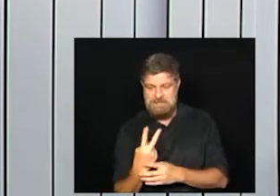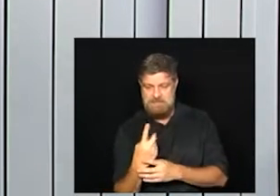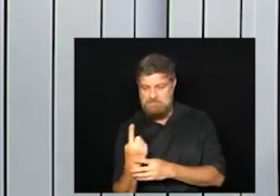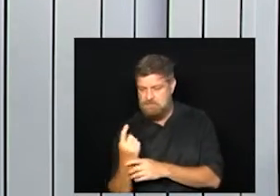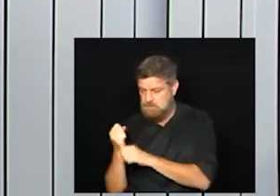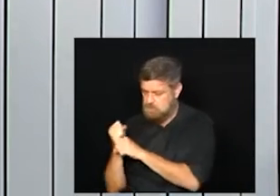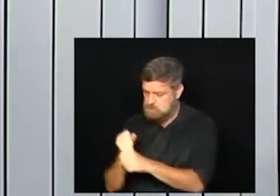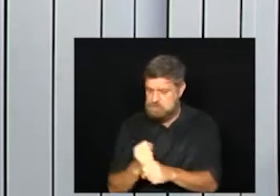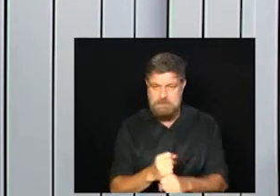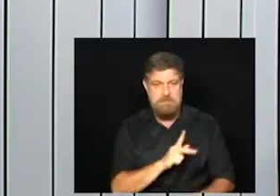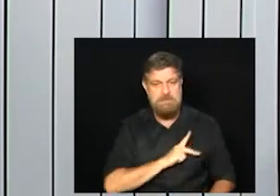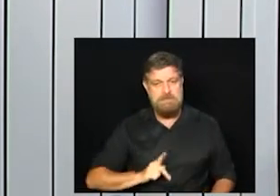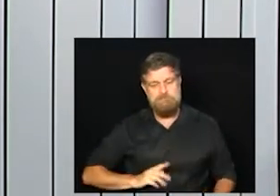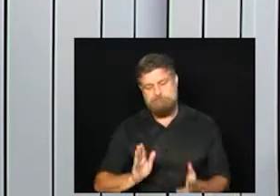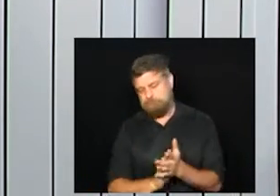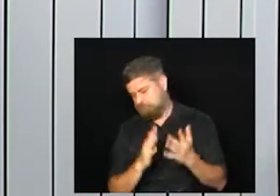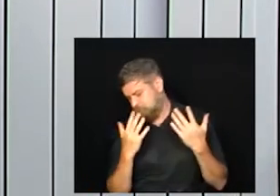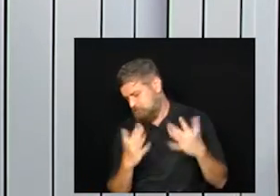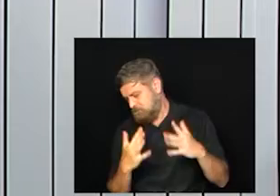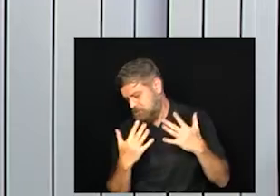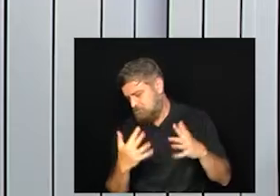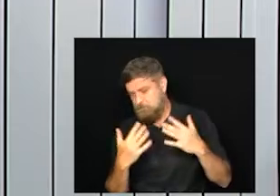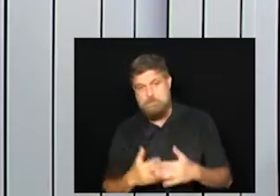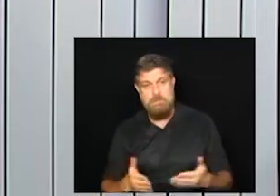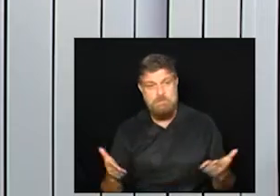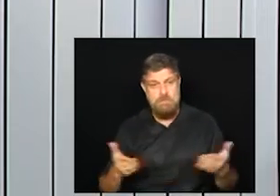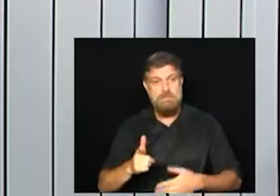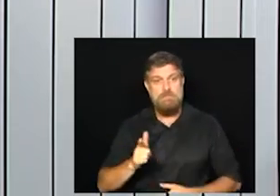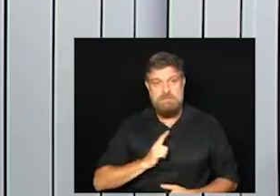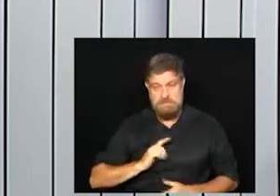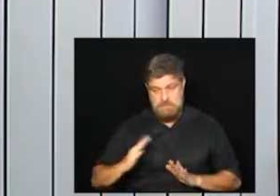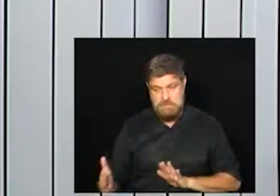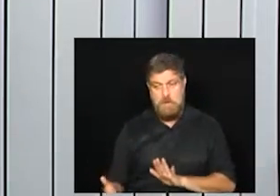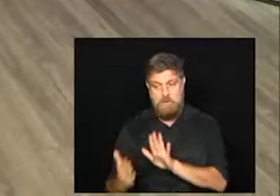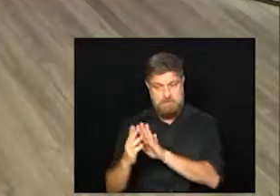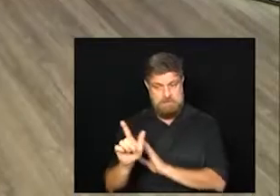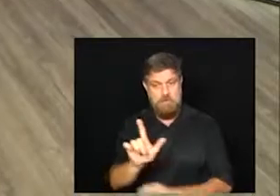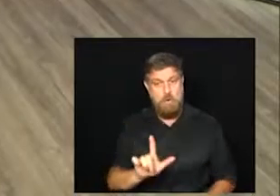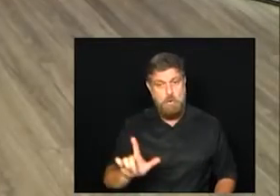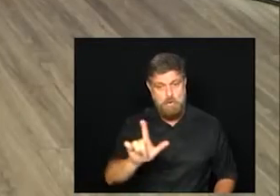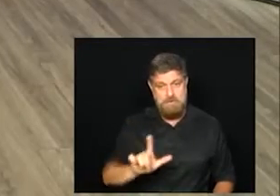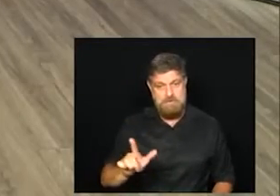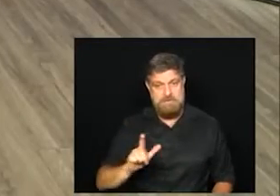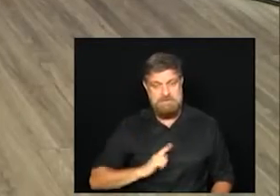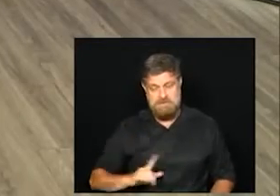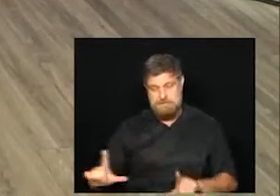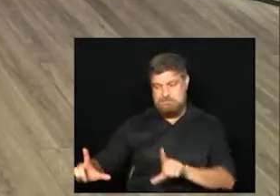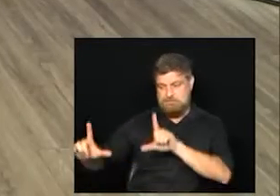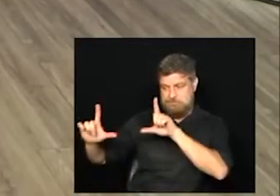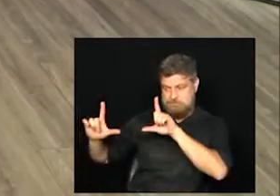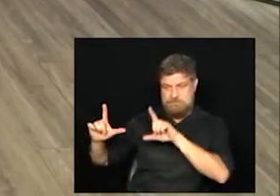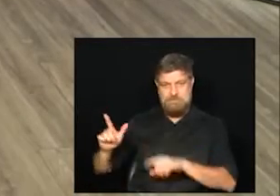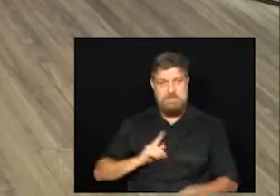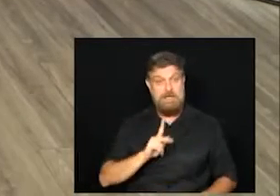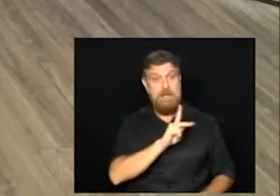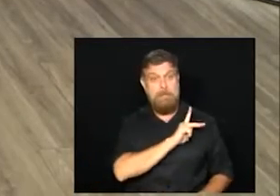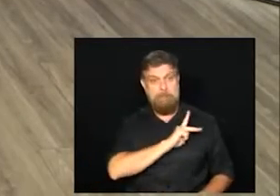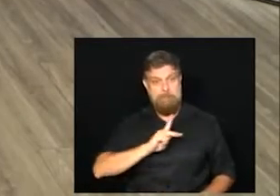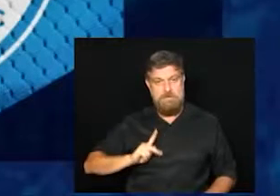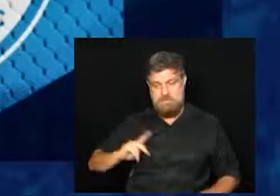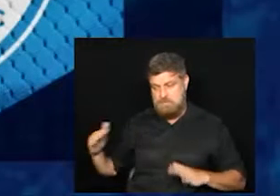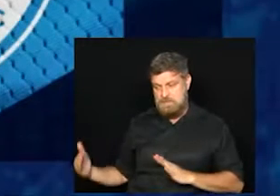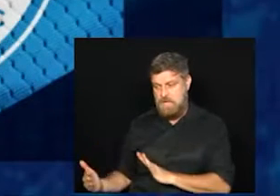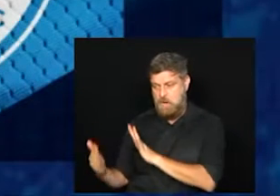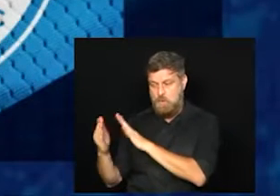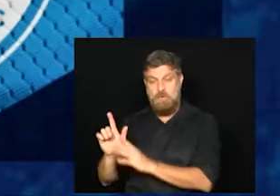Preta, parabéns para a Macaca. E hoje tem duelo contra o Londrina. Já está aqui na minha tela, olha só. Então a Macaca entrando em